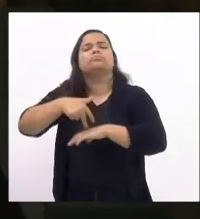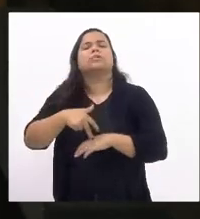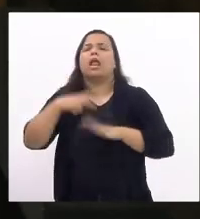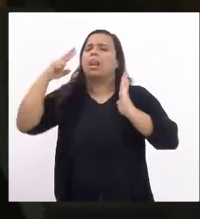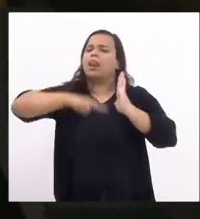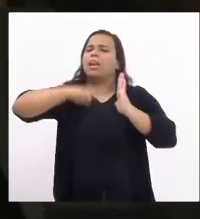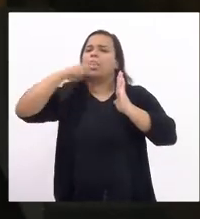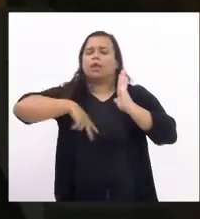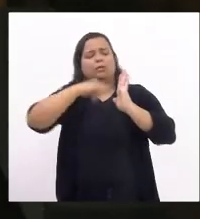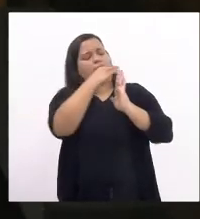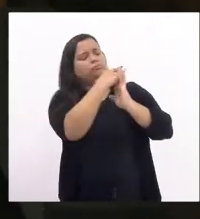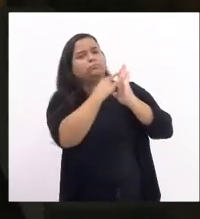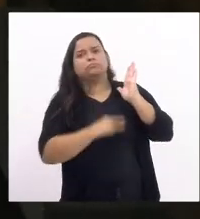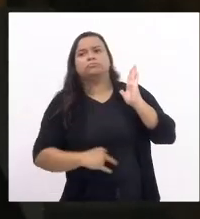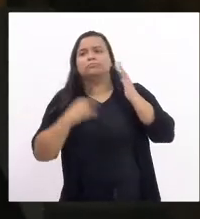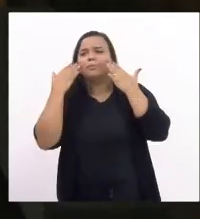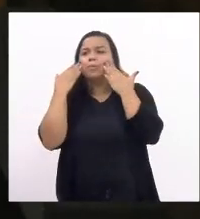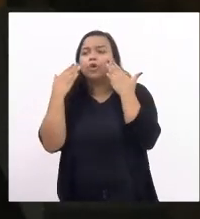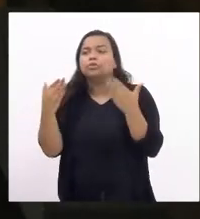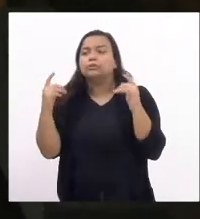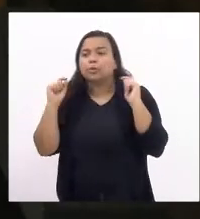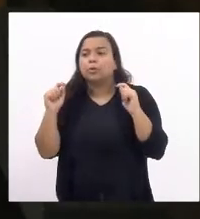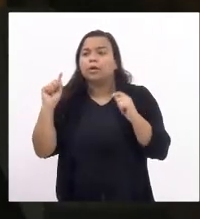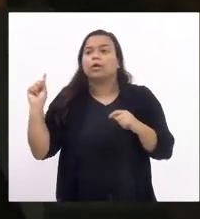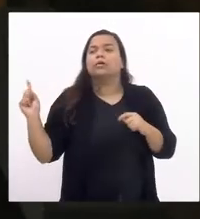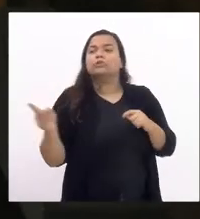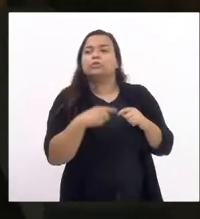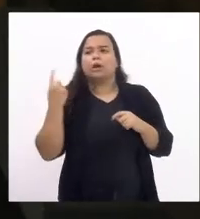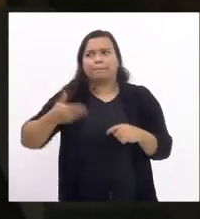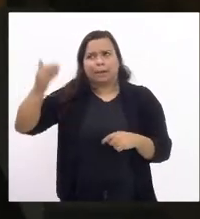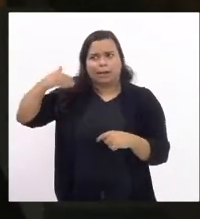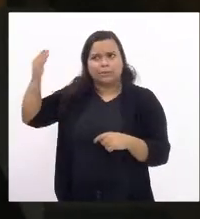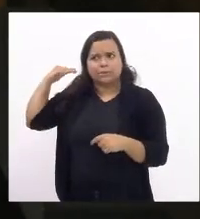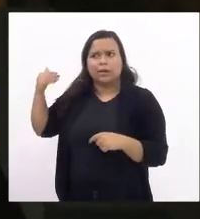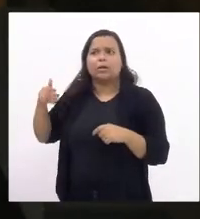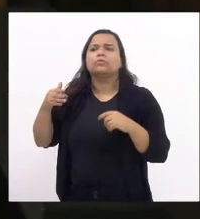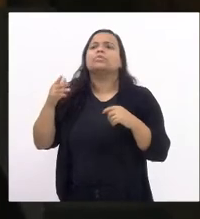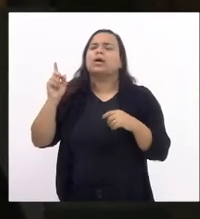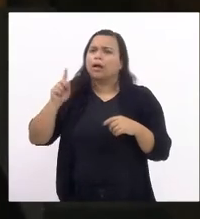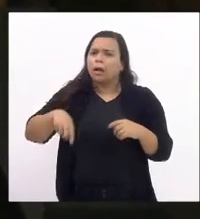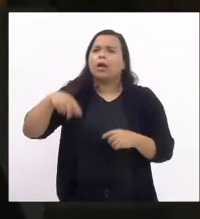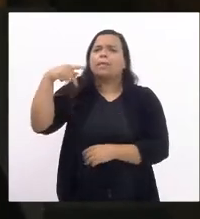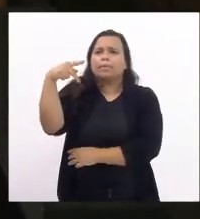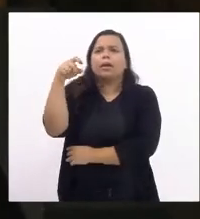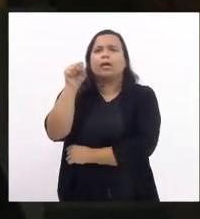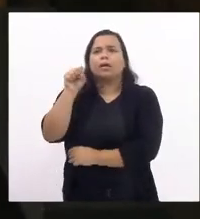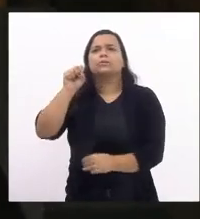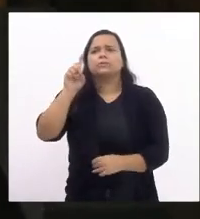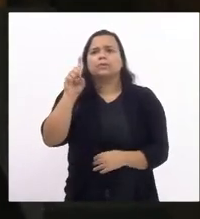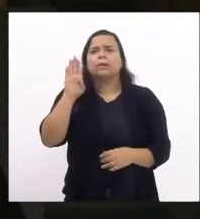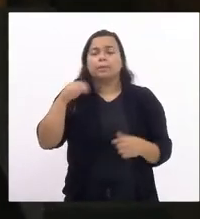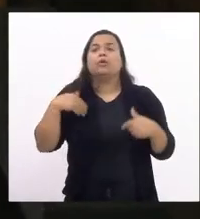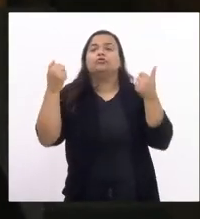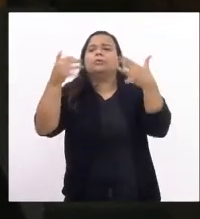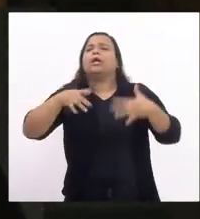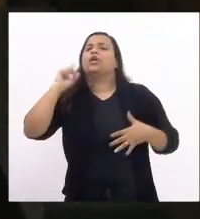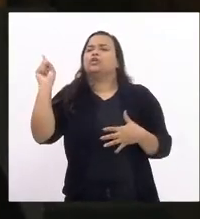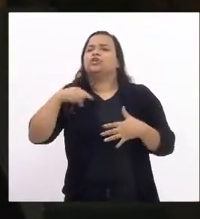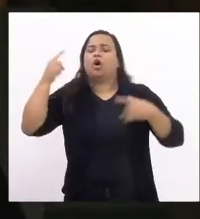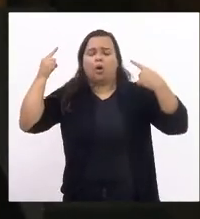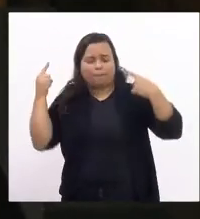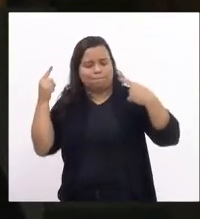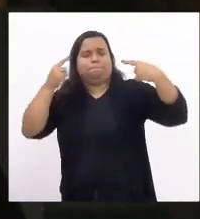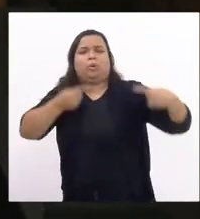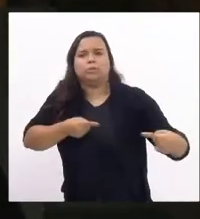mostrando que seríamos, e naquela época ainda era PSDB, oposição ao governo